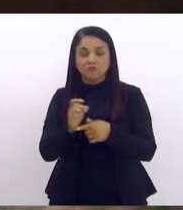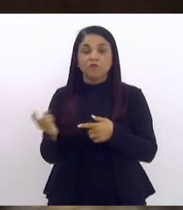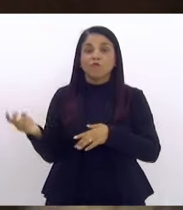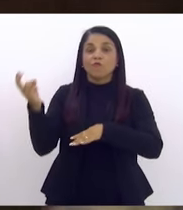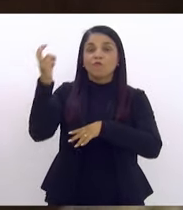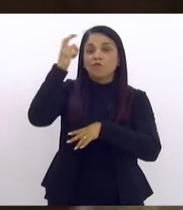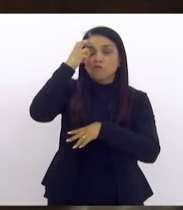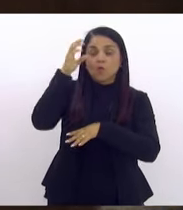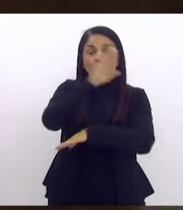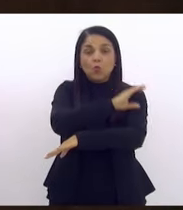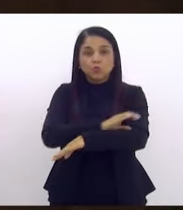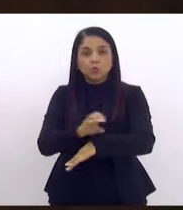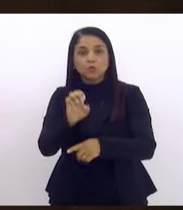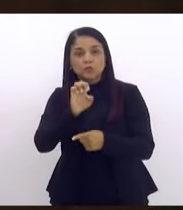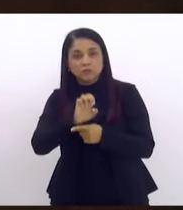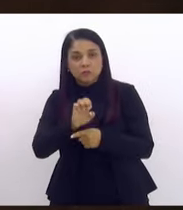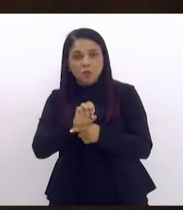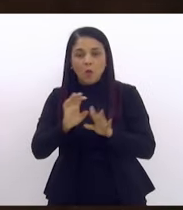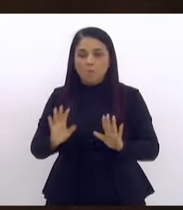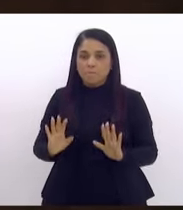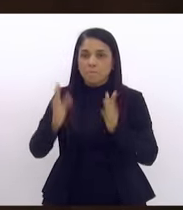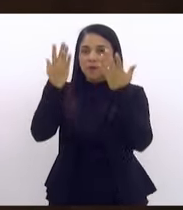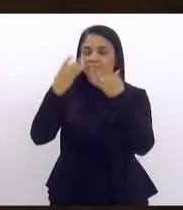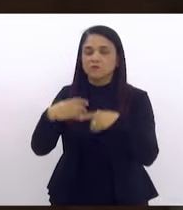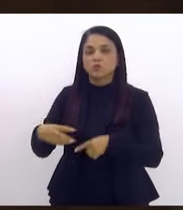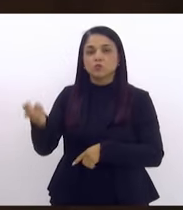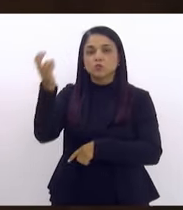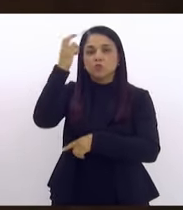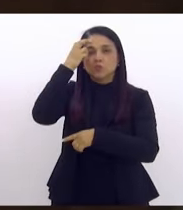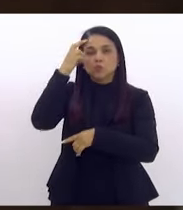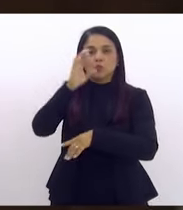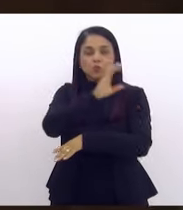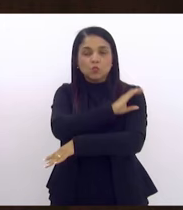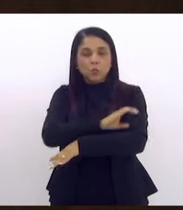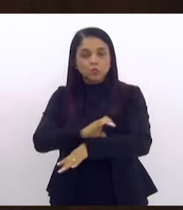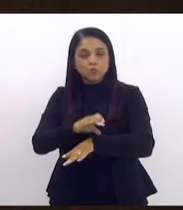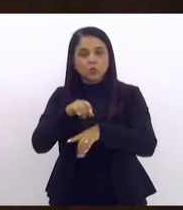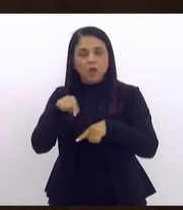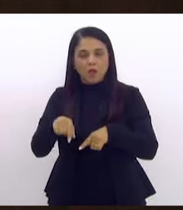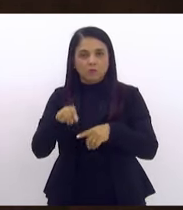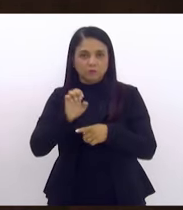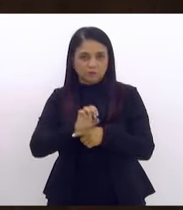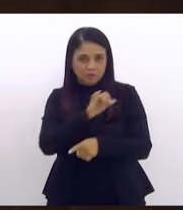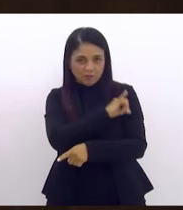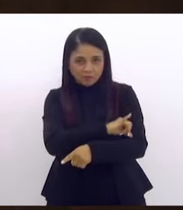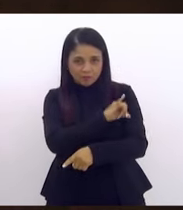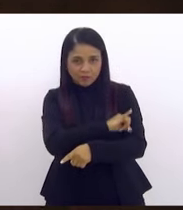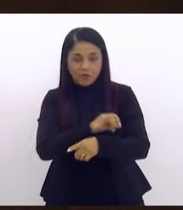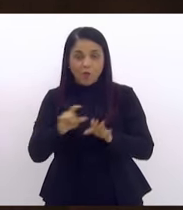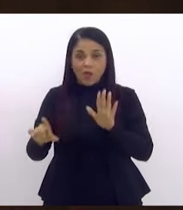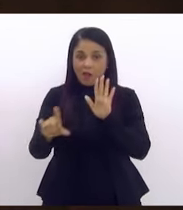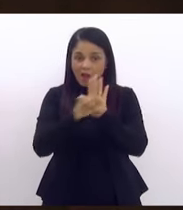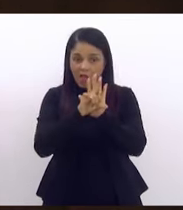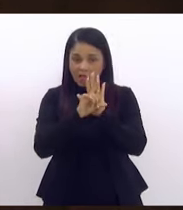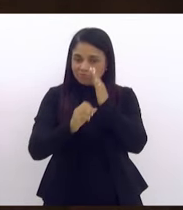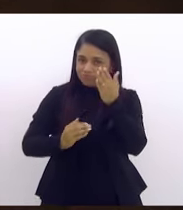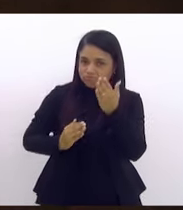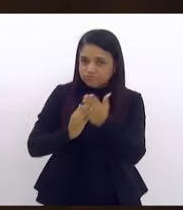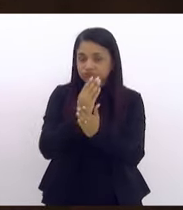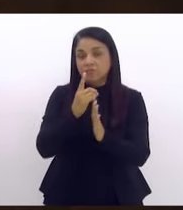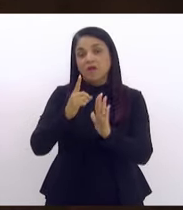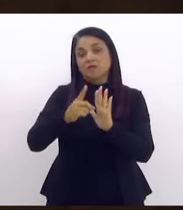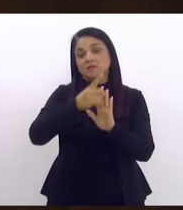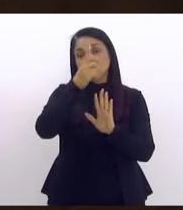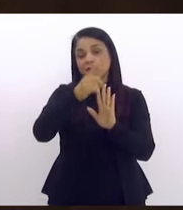cultura estadual, para as manifestações culturais do Estado do Rio de Janeiro, revogando uma lei que, na verdade, é um decreto-lei,